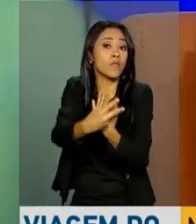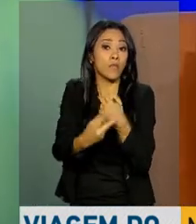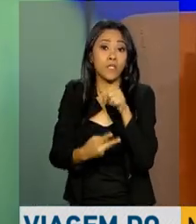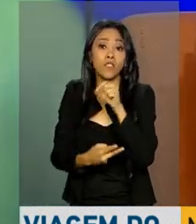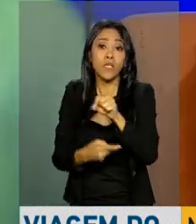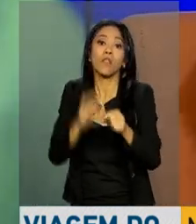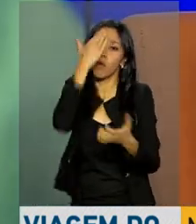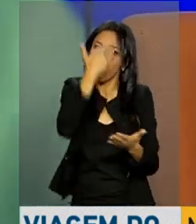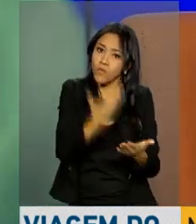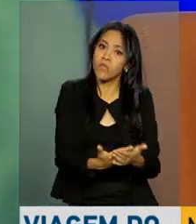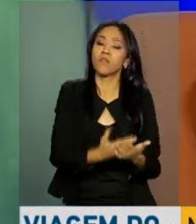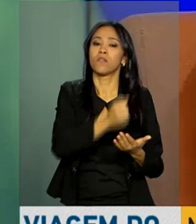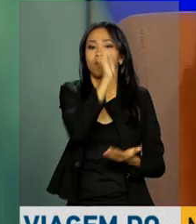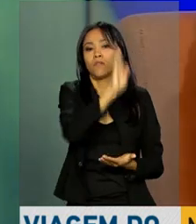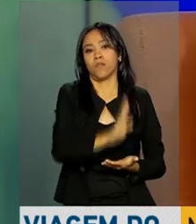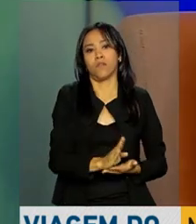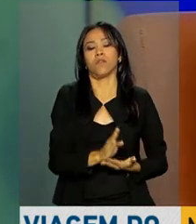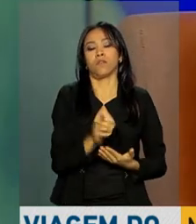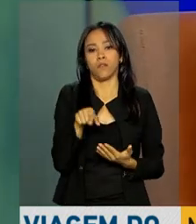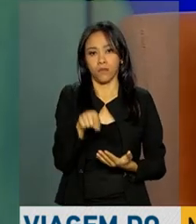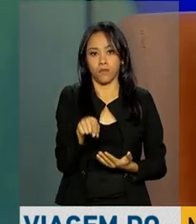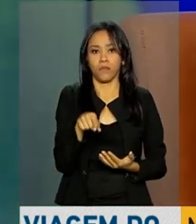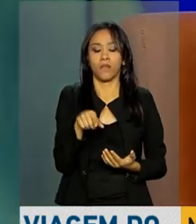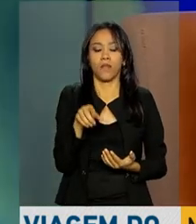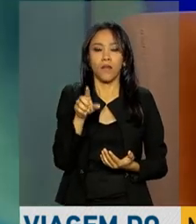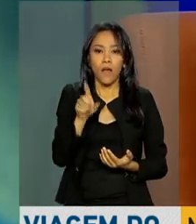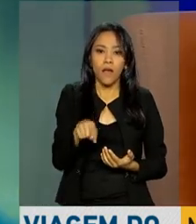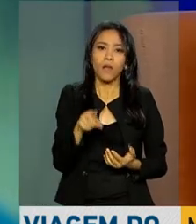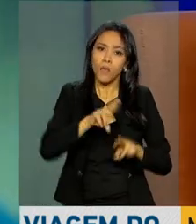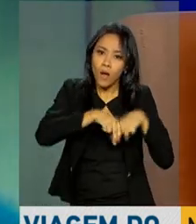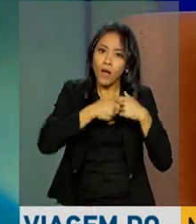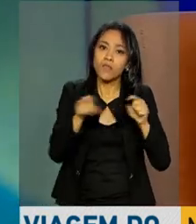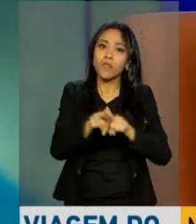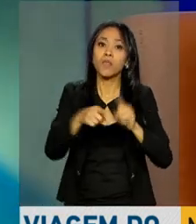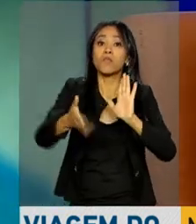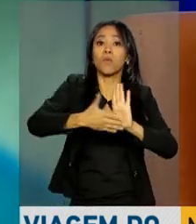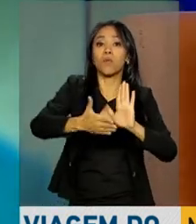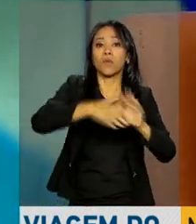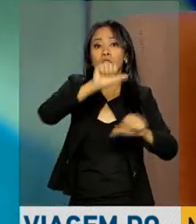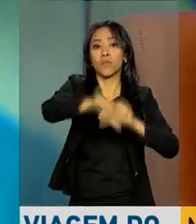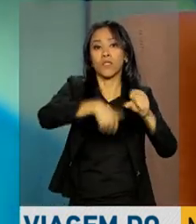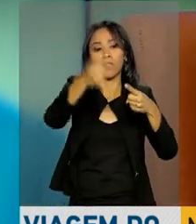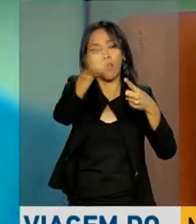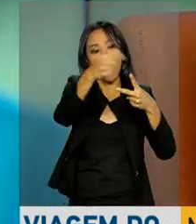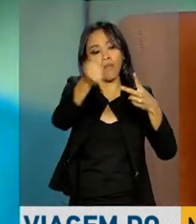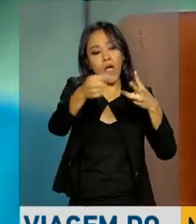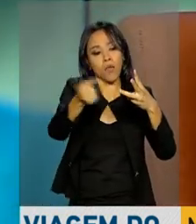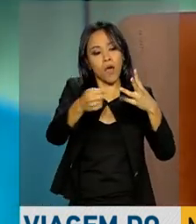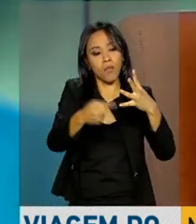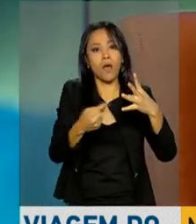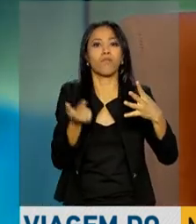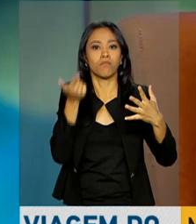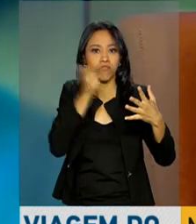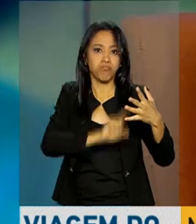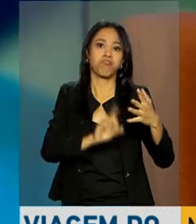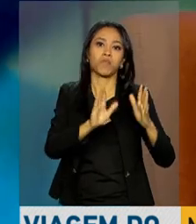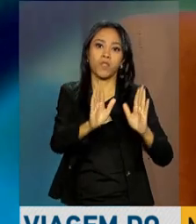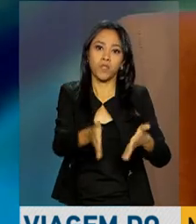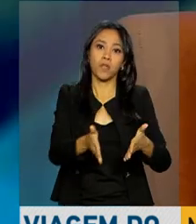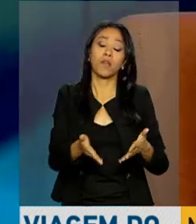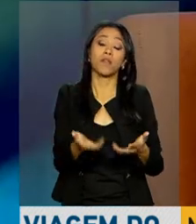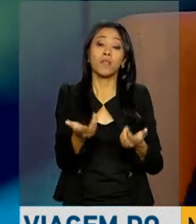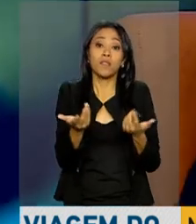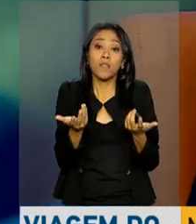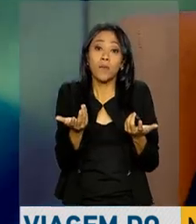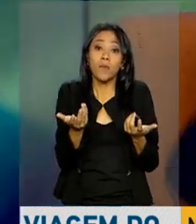que o governo vem ganhando em face, convenhamos, dessas reformas que nós estamos empreendendo. E não é sem razão